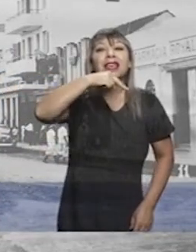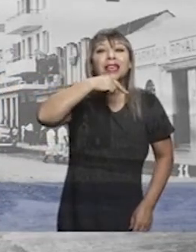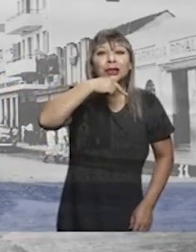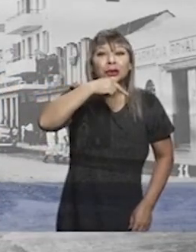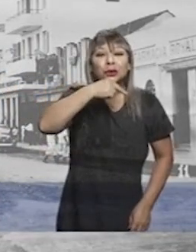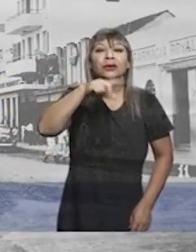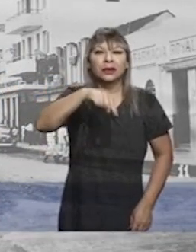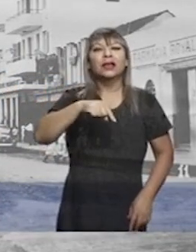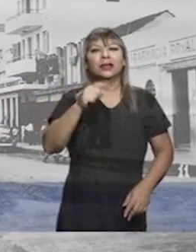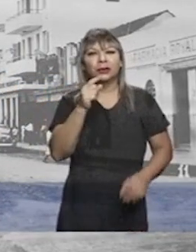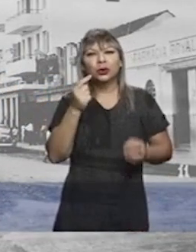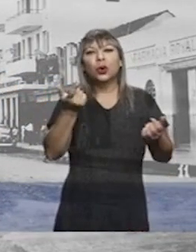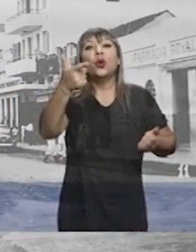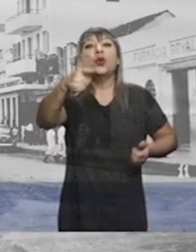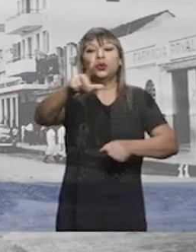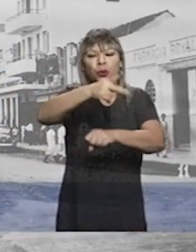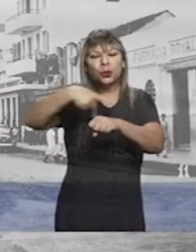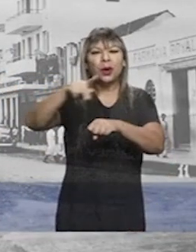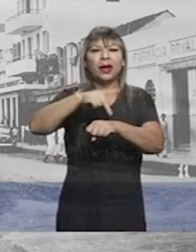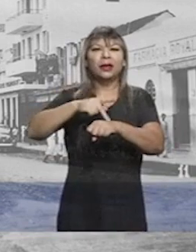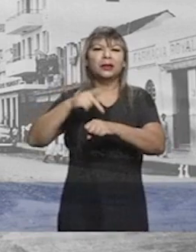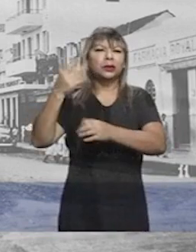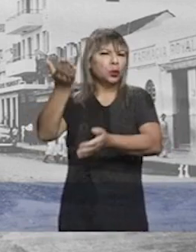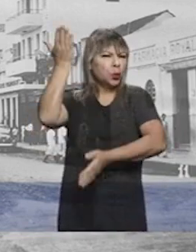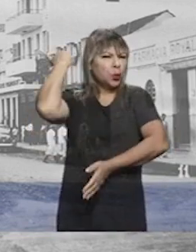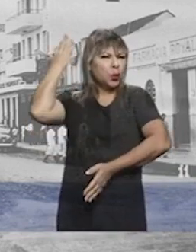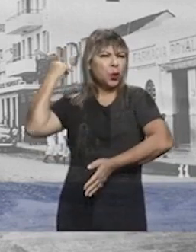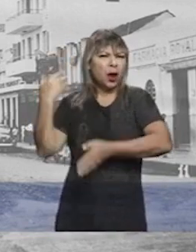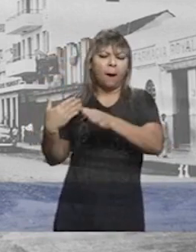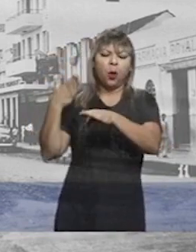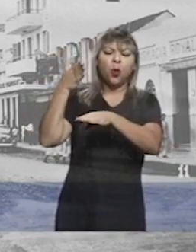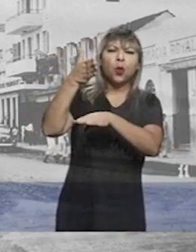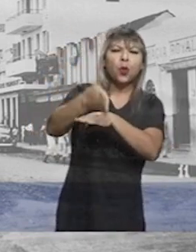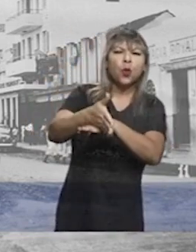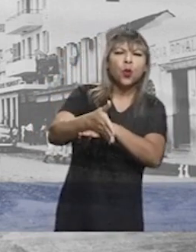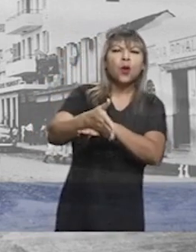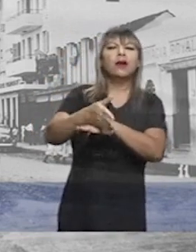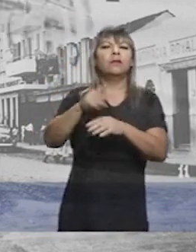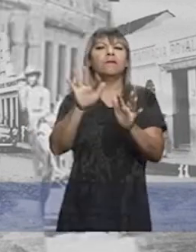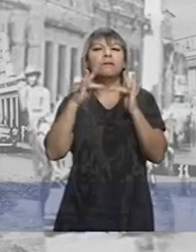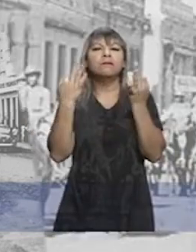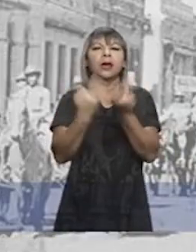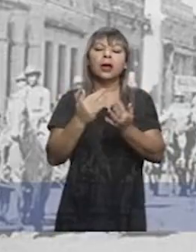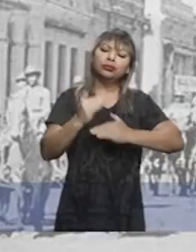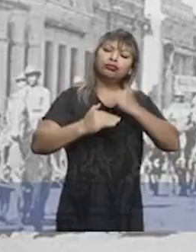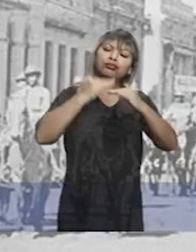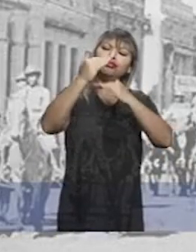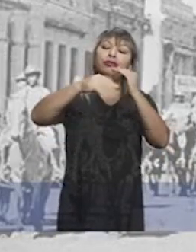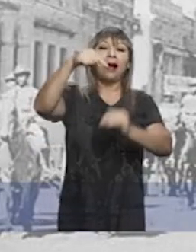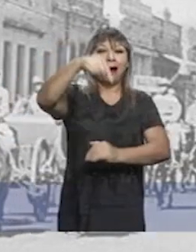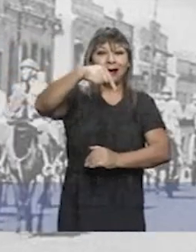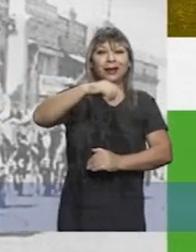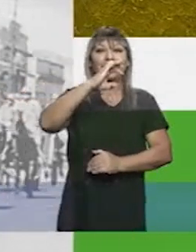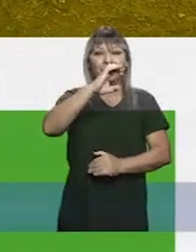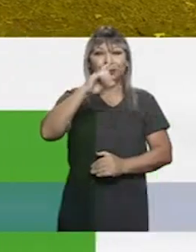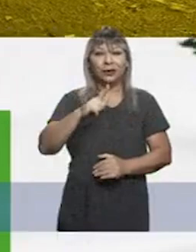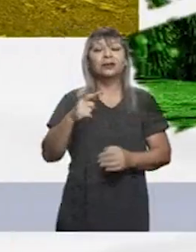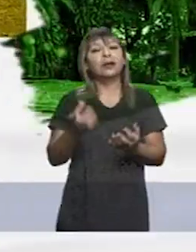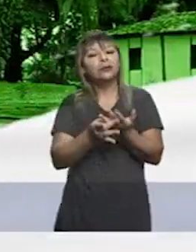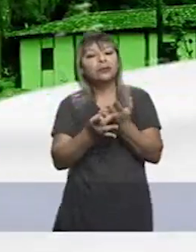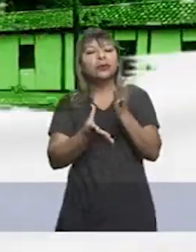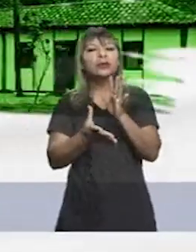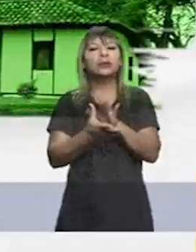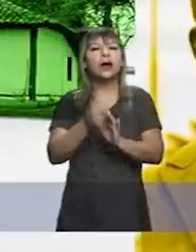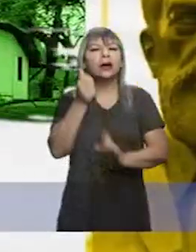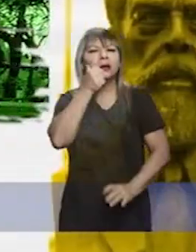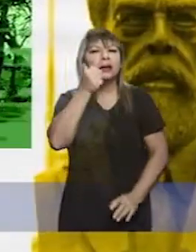Arif Contar, libanês que veio para o Brasil no início do século passado, onde construiu sua família em Campo Grande, casando-se com a